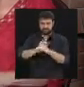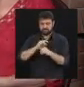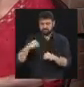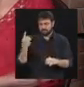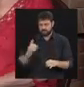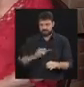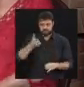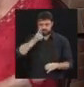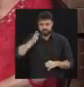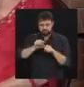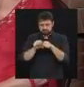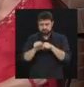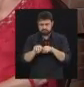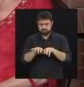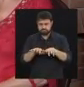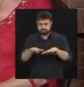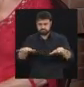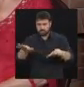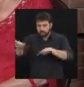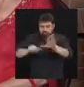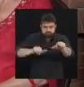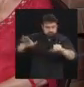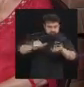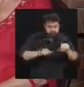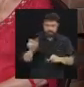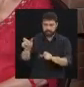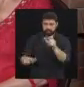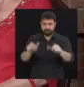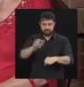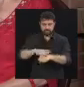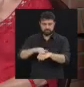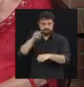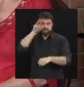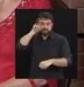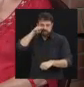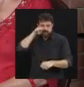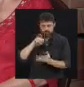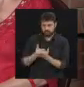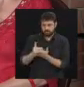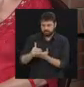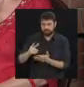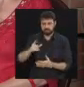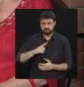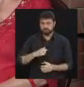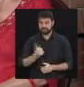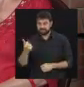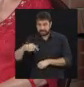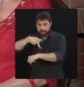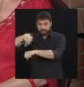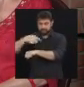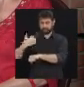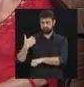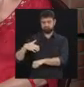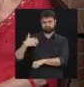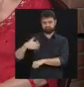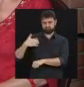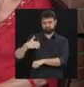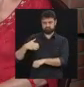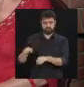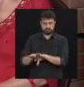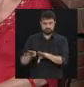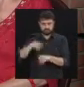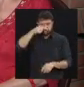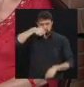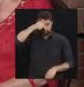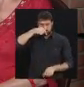começou a aglutinar essas pessoas. No começo tínhamos casos da Argentina, do Peru,